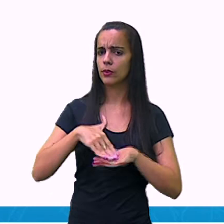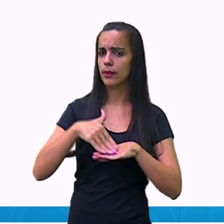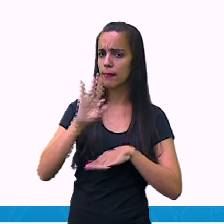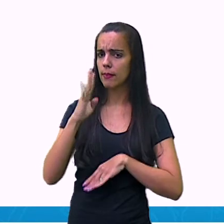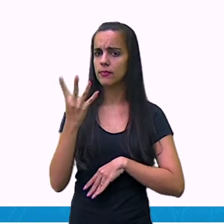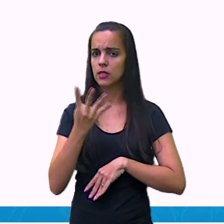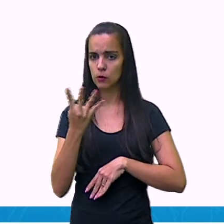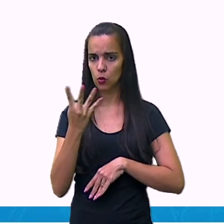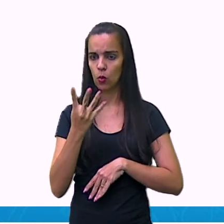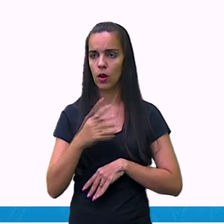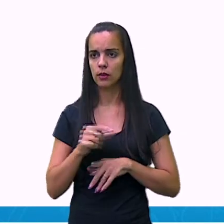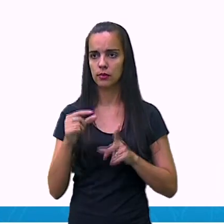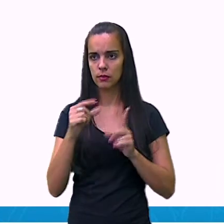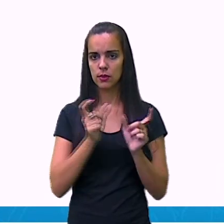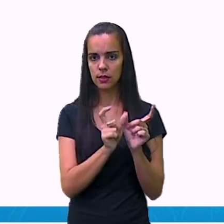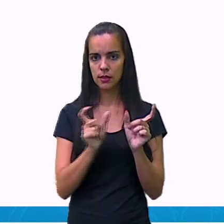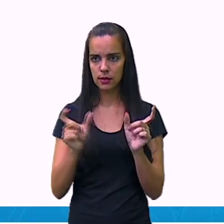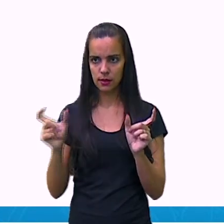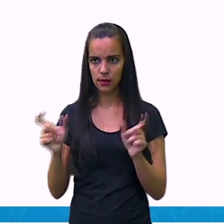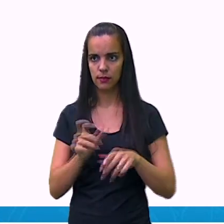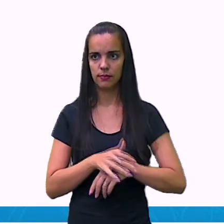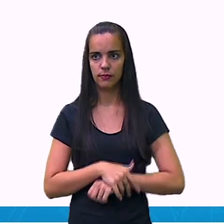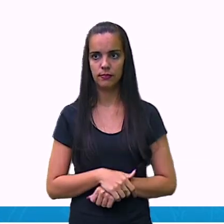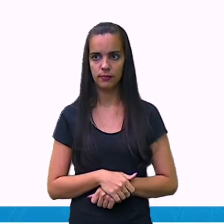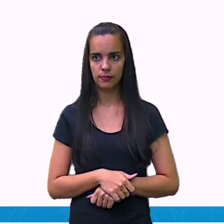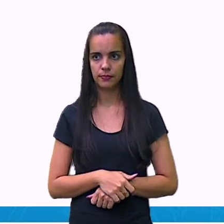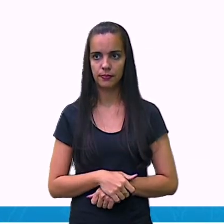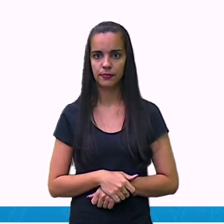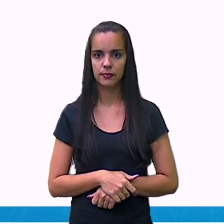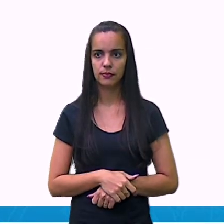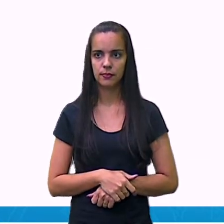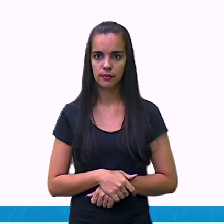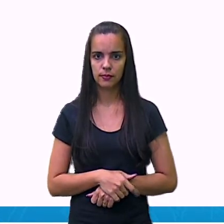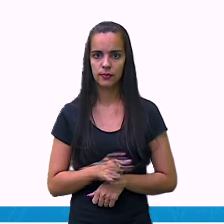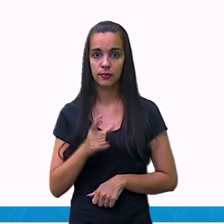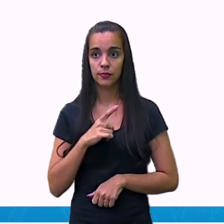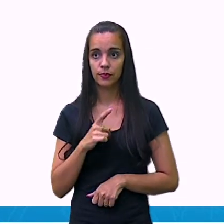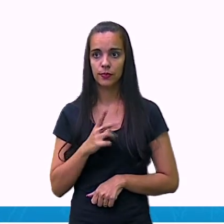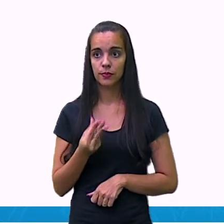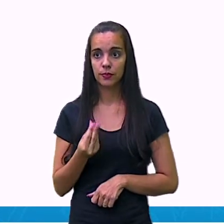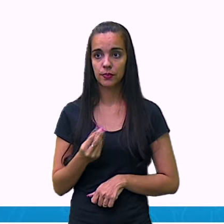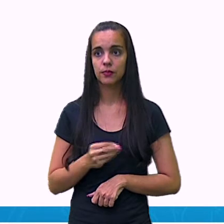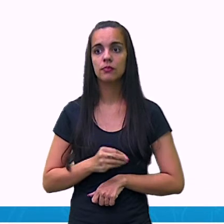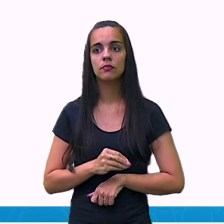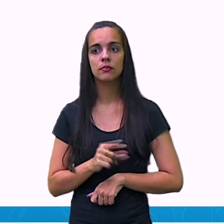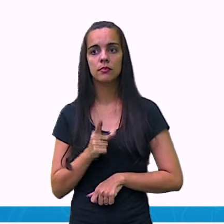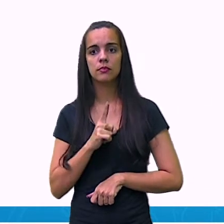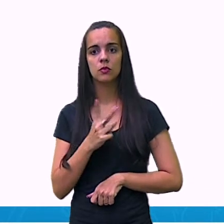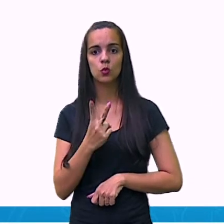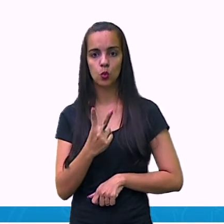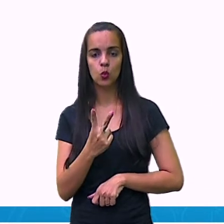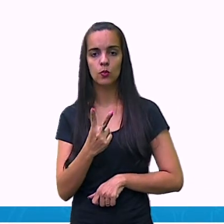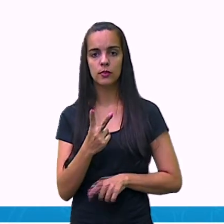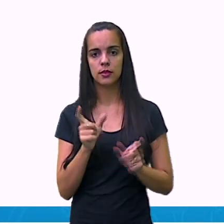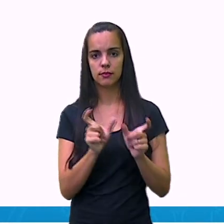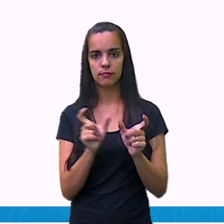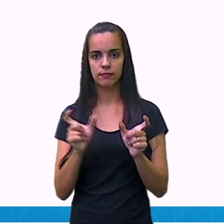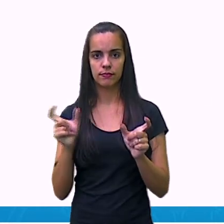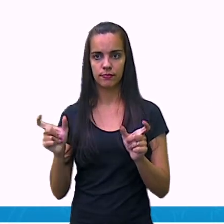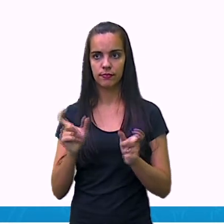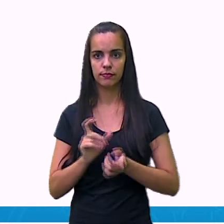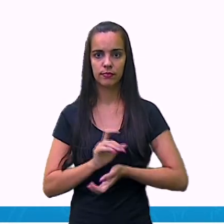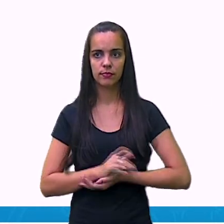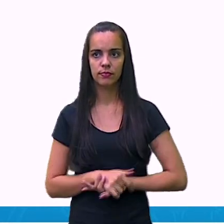por último, temos a palavra muito, que também dissílabo, porque tem apenas 2